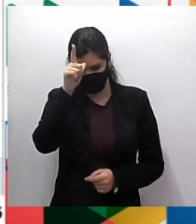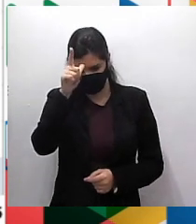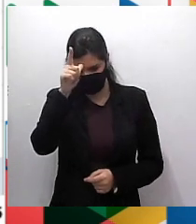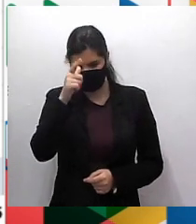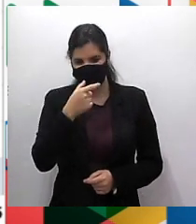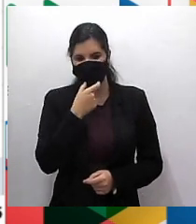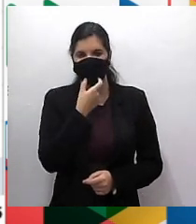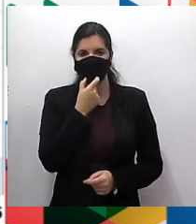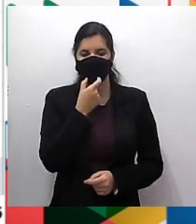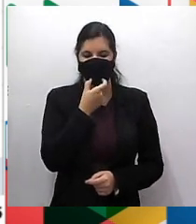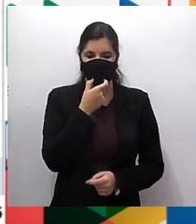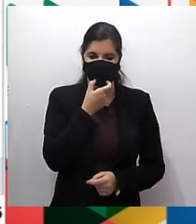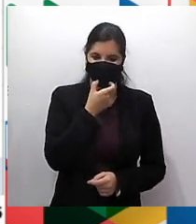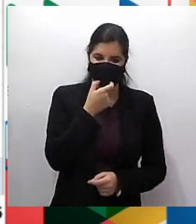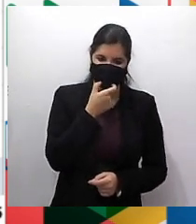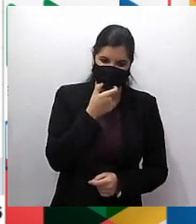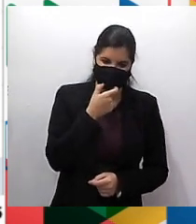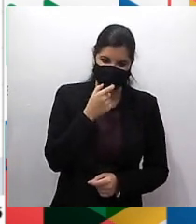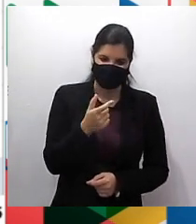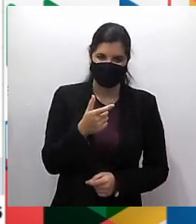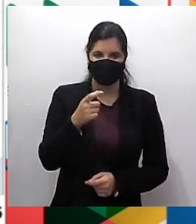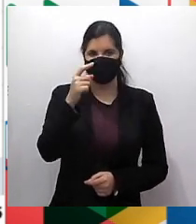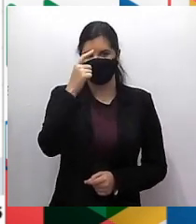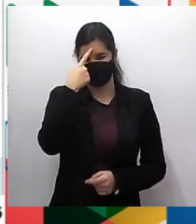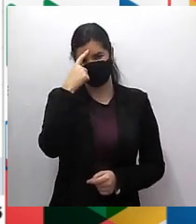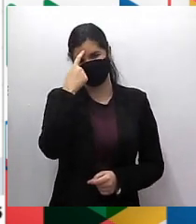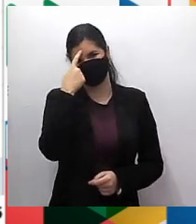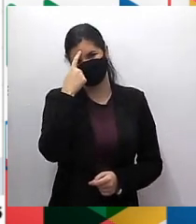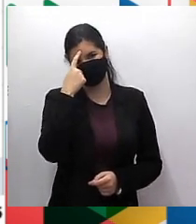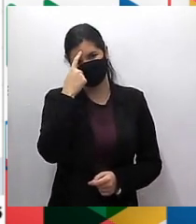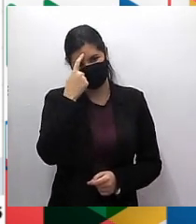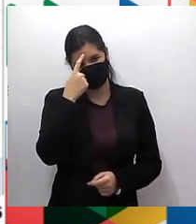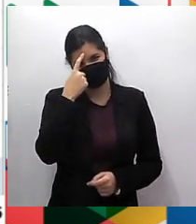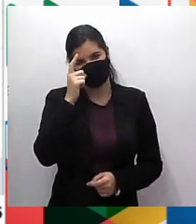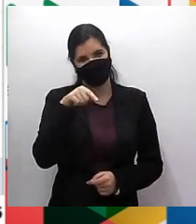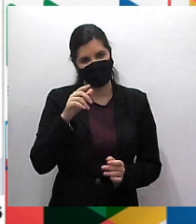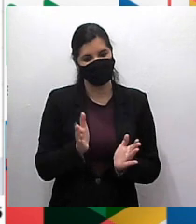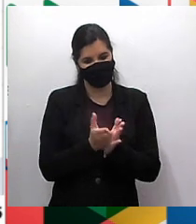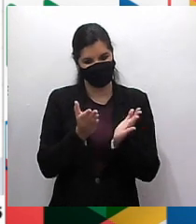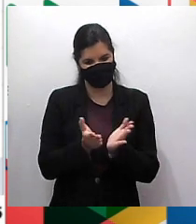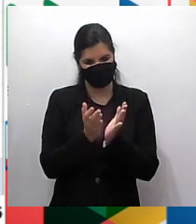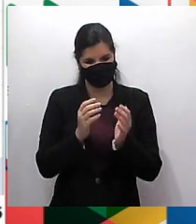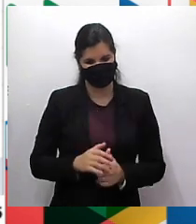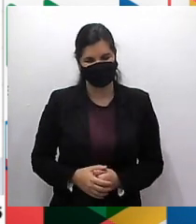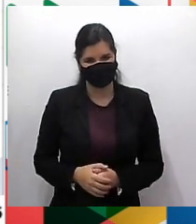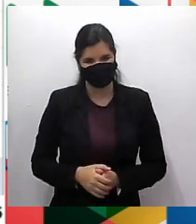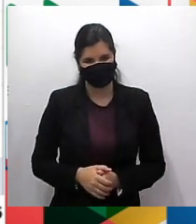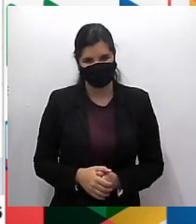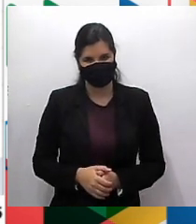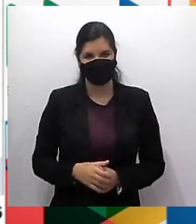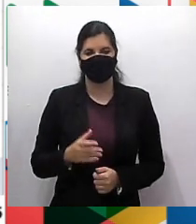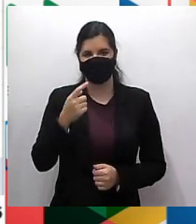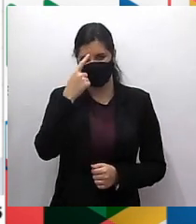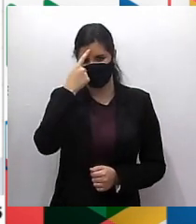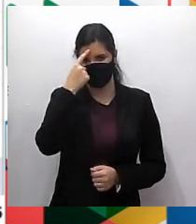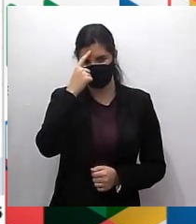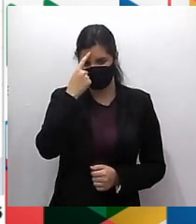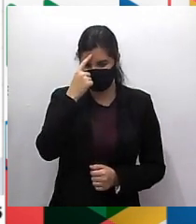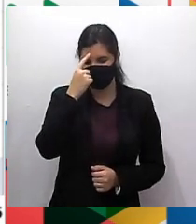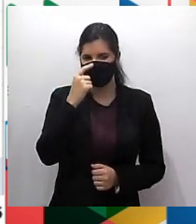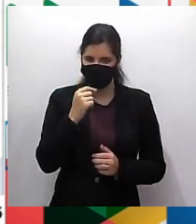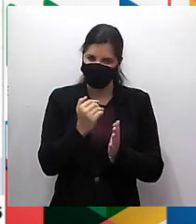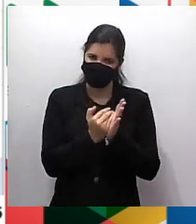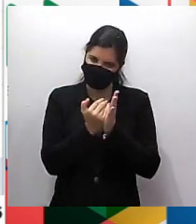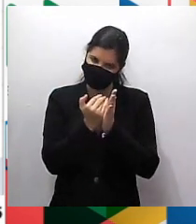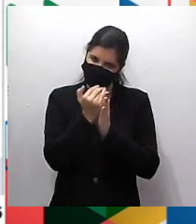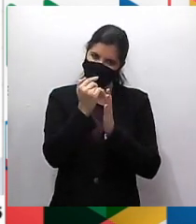em quinto o Reino Unido. Outro destaque é o sexto, que também é um país pobre, que é a Índia. Não é um país que cresce, que tem um PIB alto,